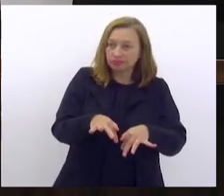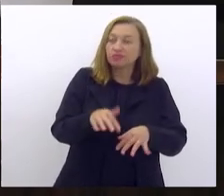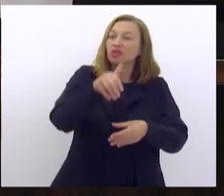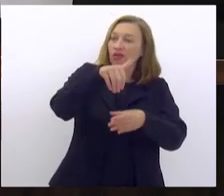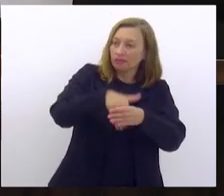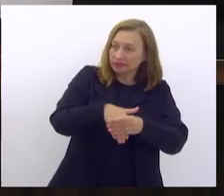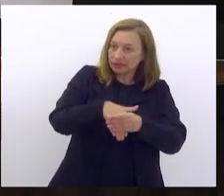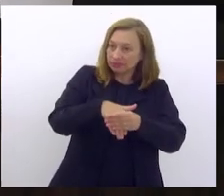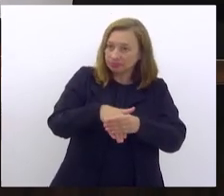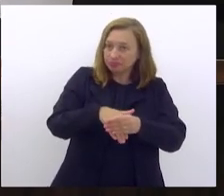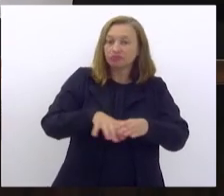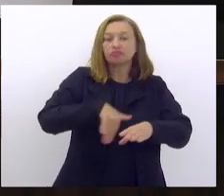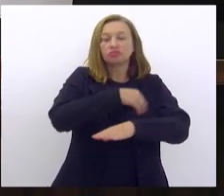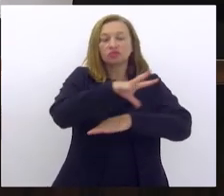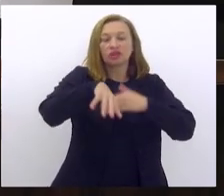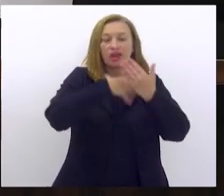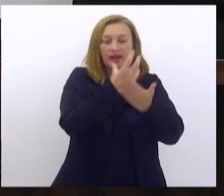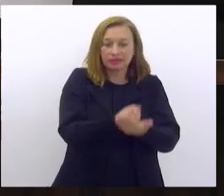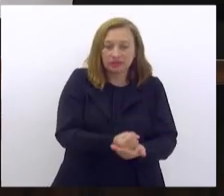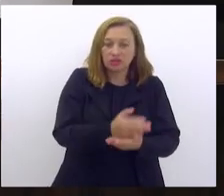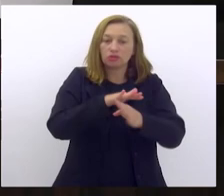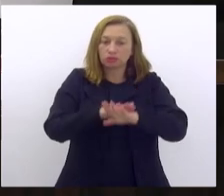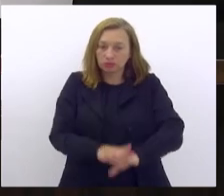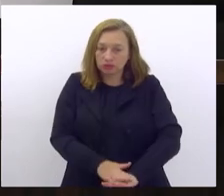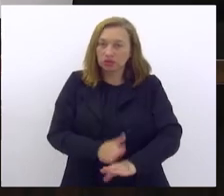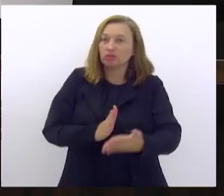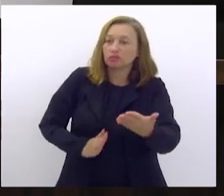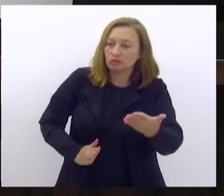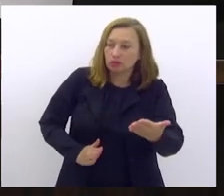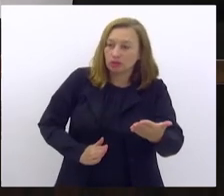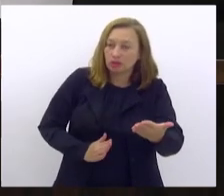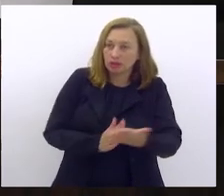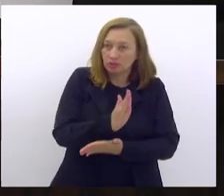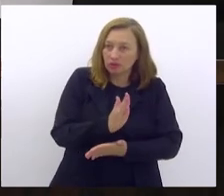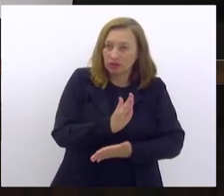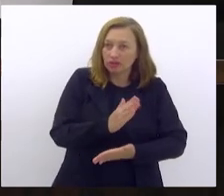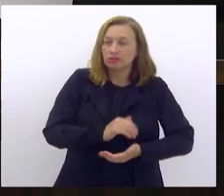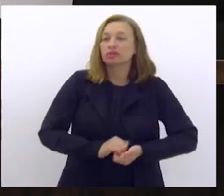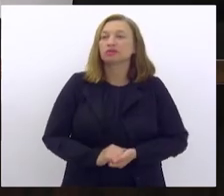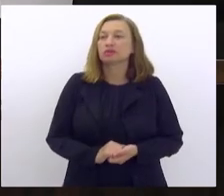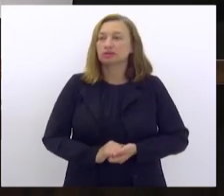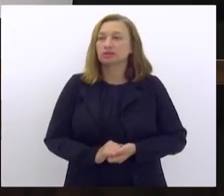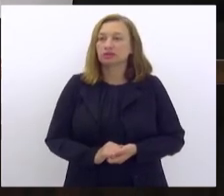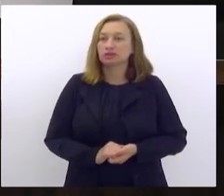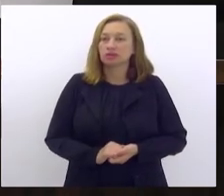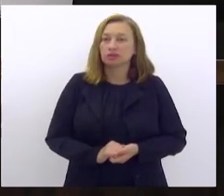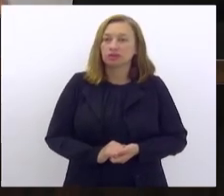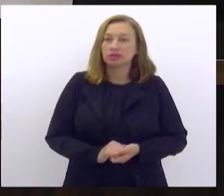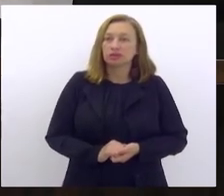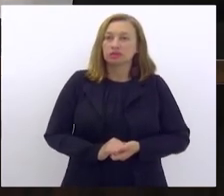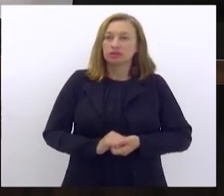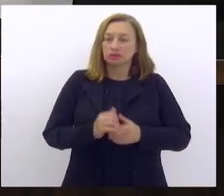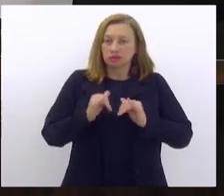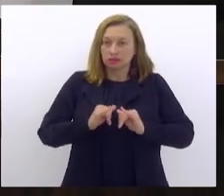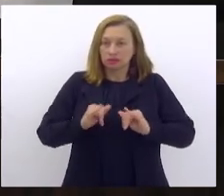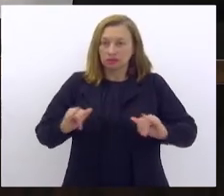Em votação, senhores que aprovam, permaneçam como estão, aprovado. Vai,